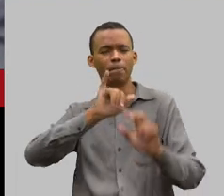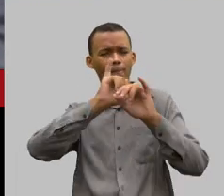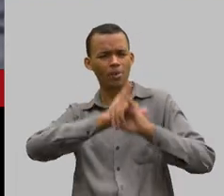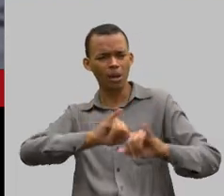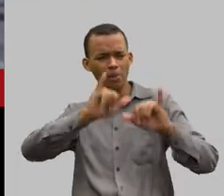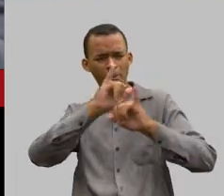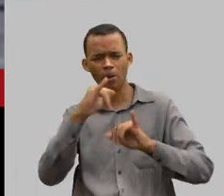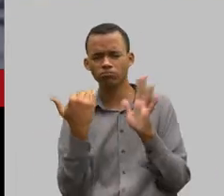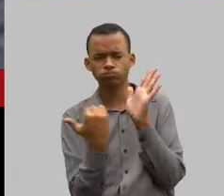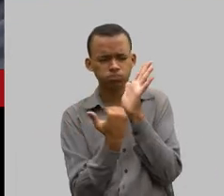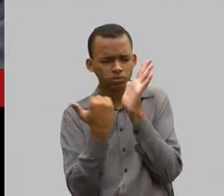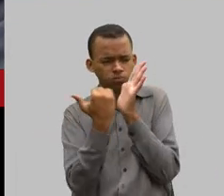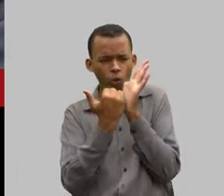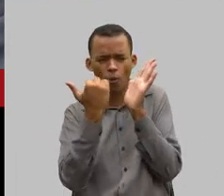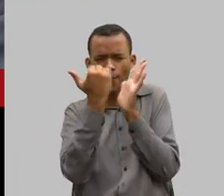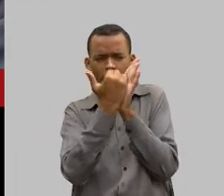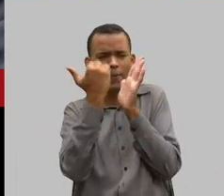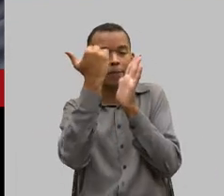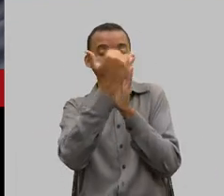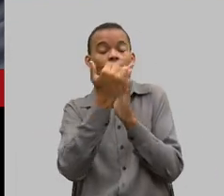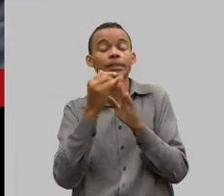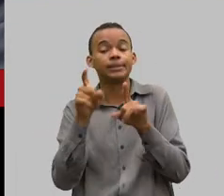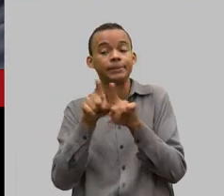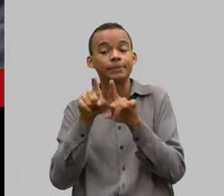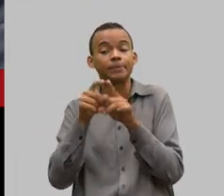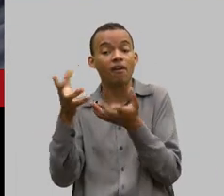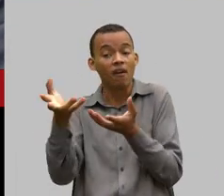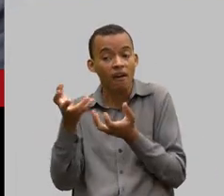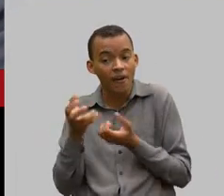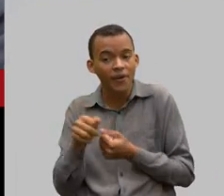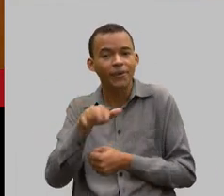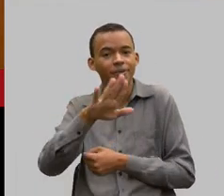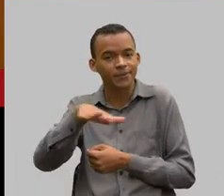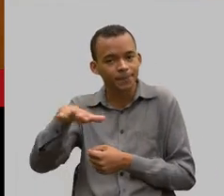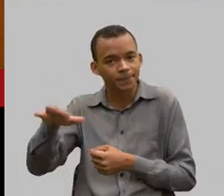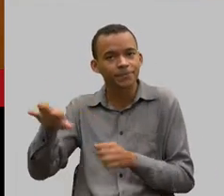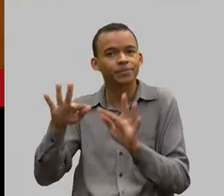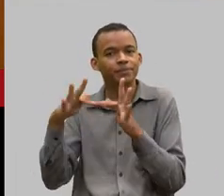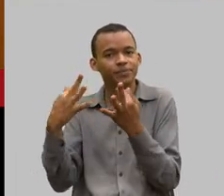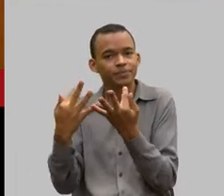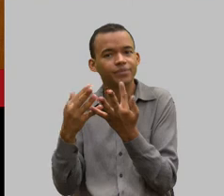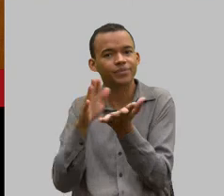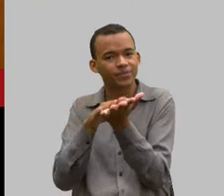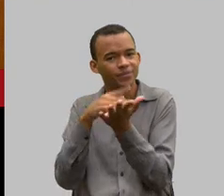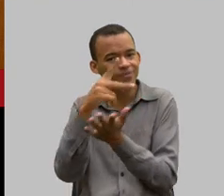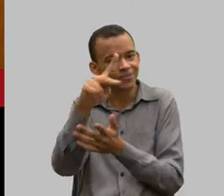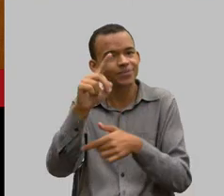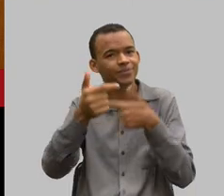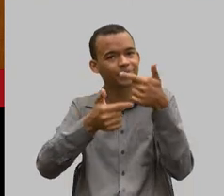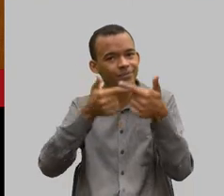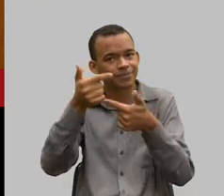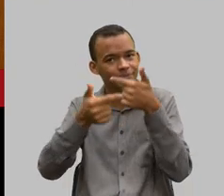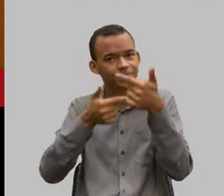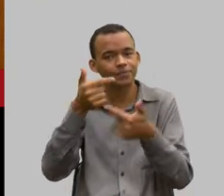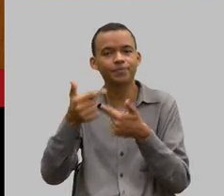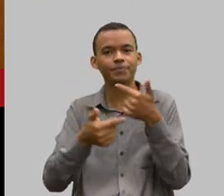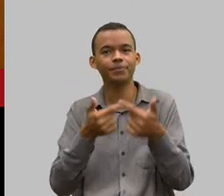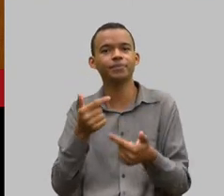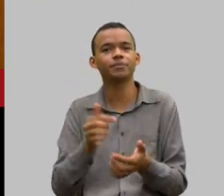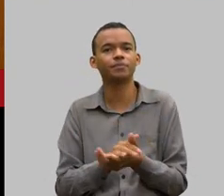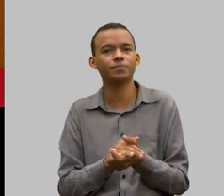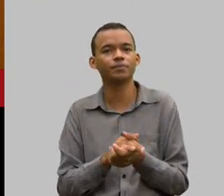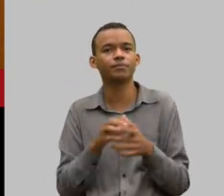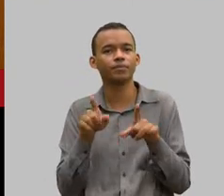principalmente atender essas crianças famílias que tanto precisa desse atendimento então parabéns pelo seu trabalho no que no que tange aos